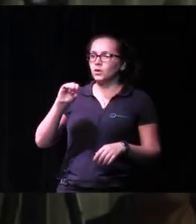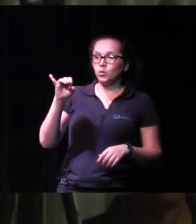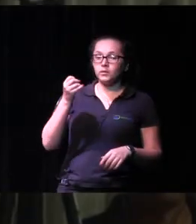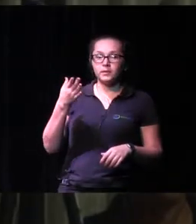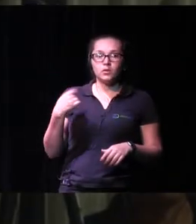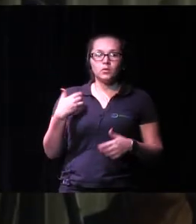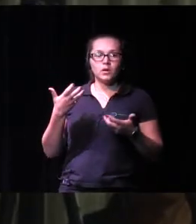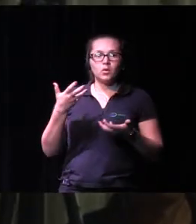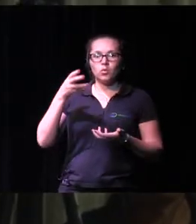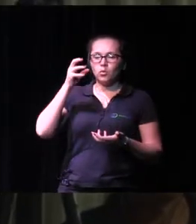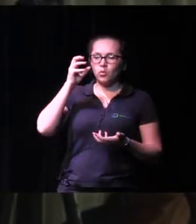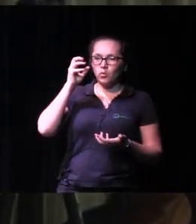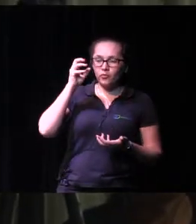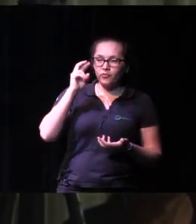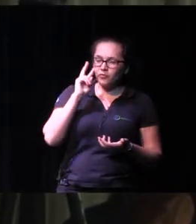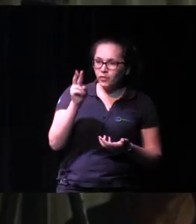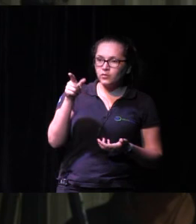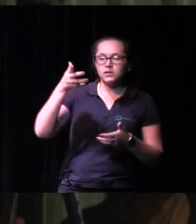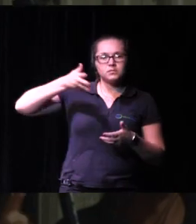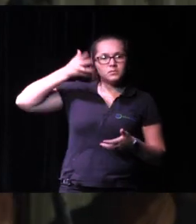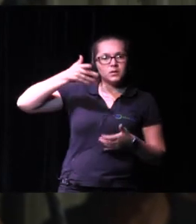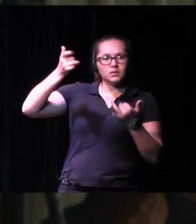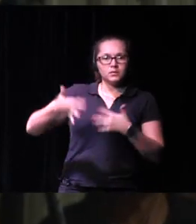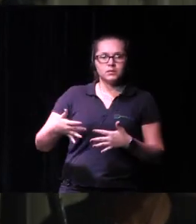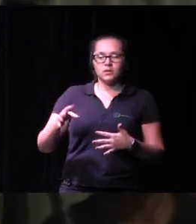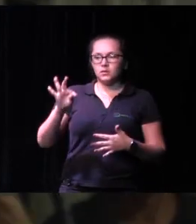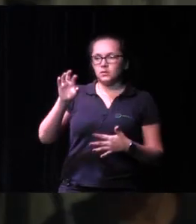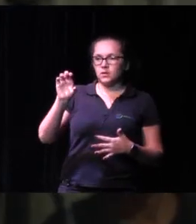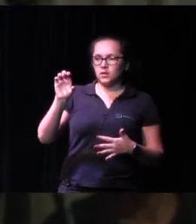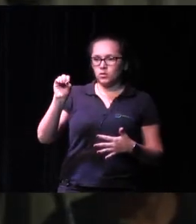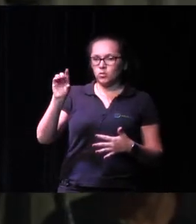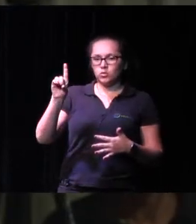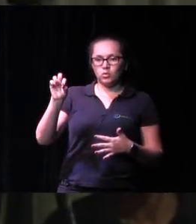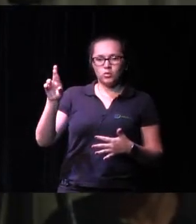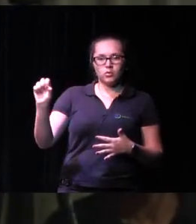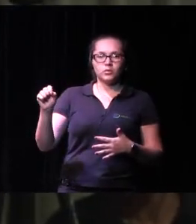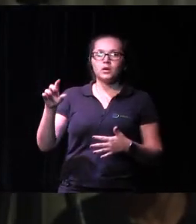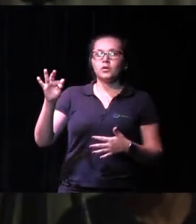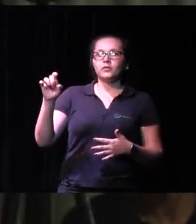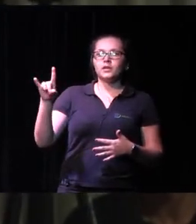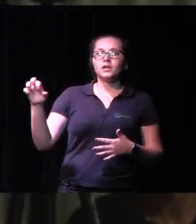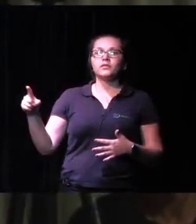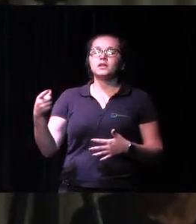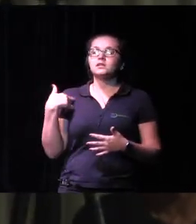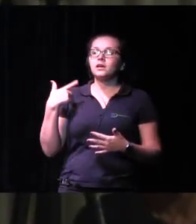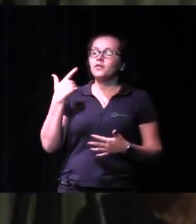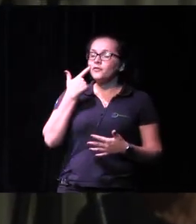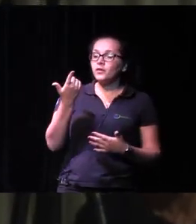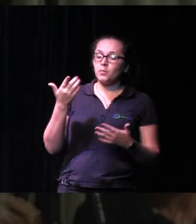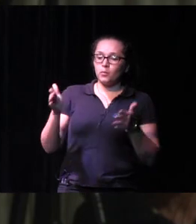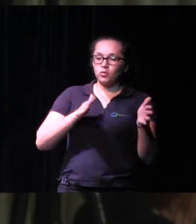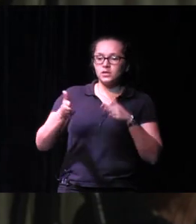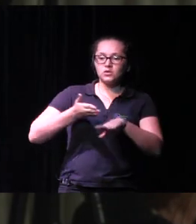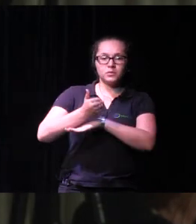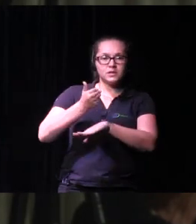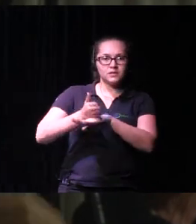Oi, eu queria ouvir um pouquinho mais sobre como o Teodoro e como que o Felipe lidam com